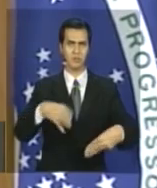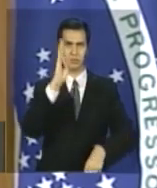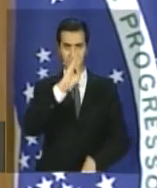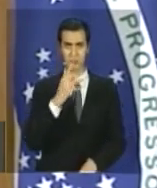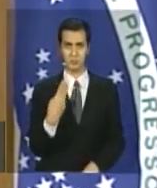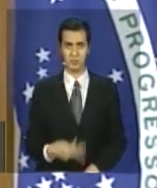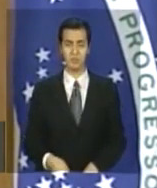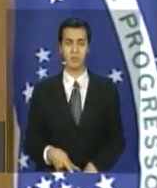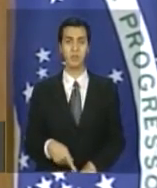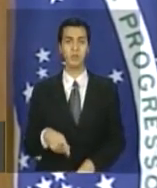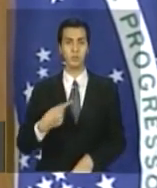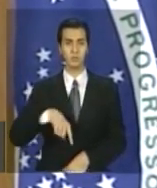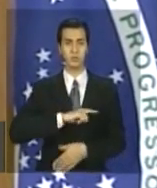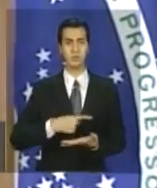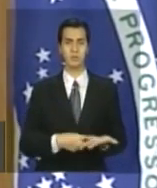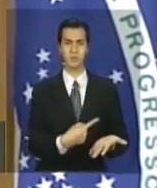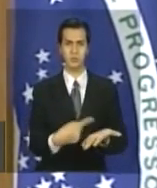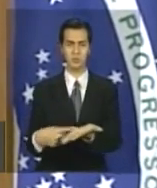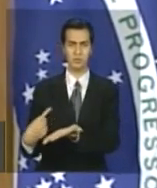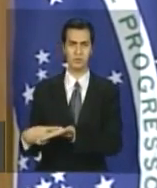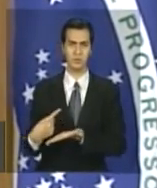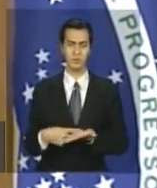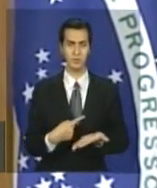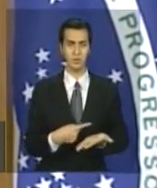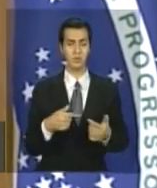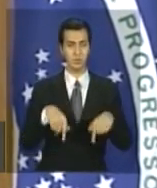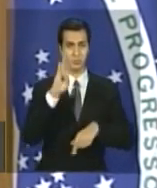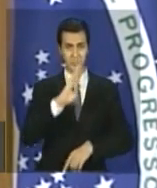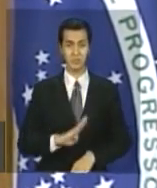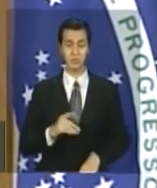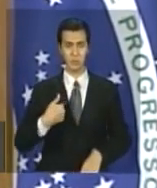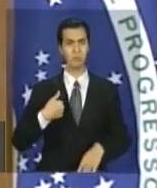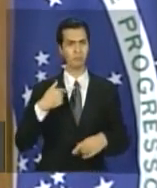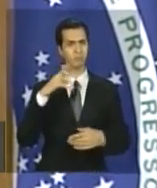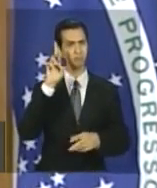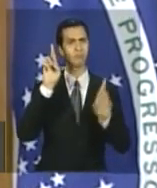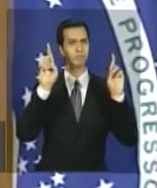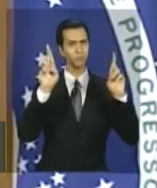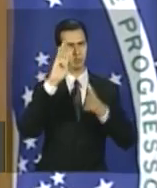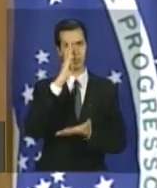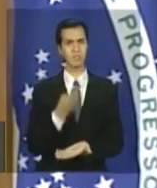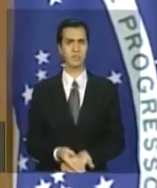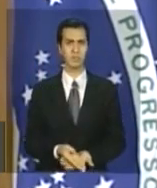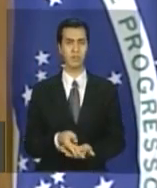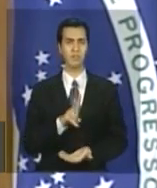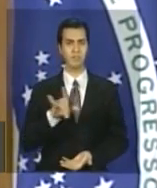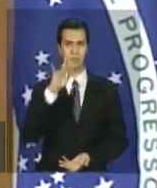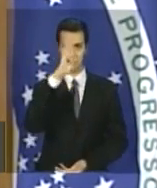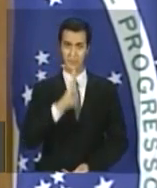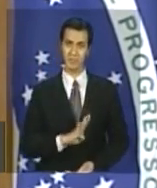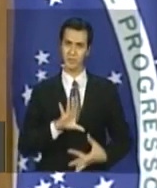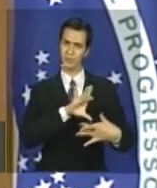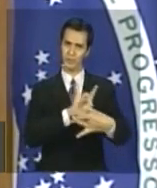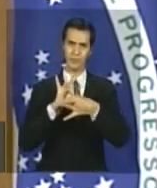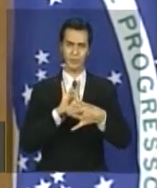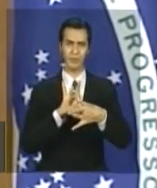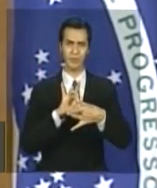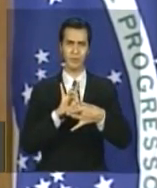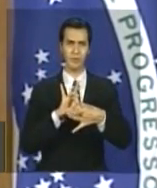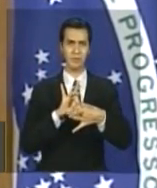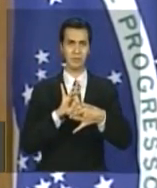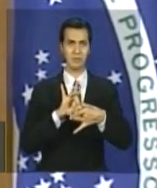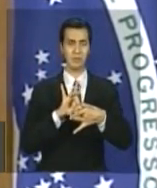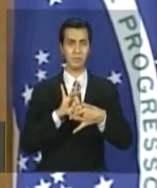boa cooperação com congêneres do Brasil. E tenho certeza que encontraremos uma cooperação muito frutífera, especialmente no